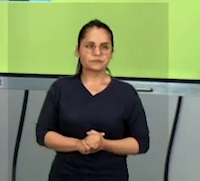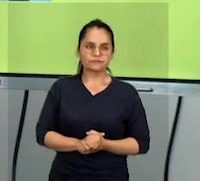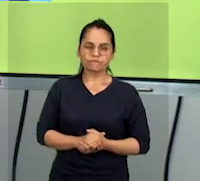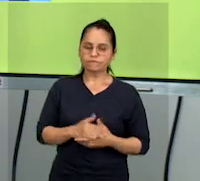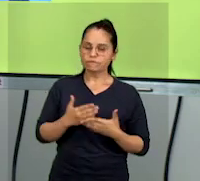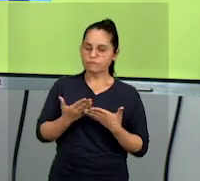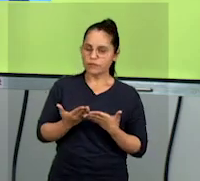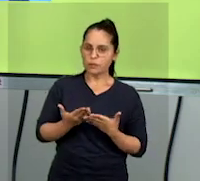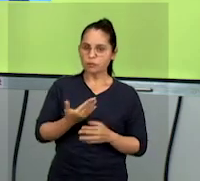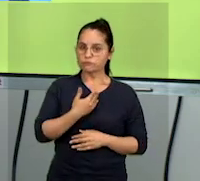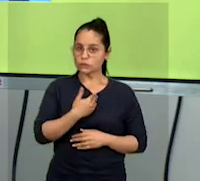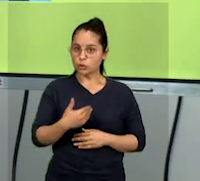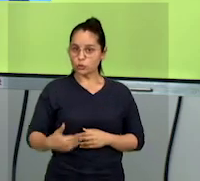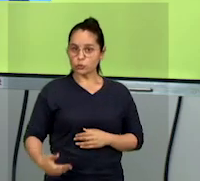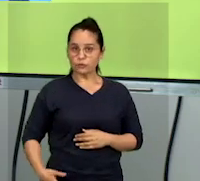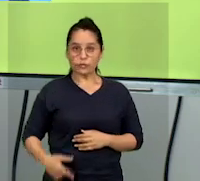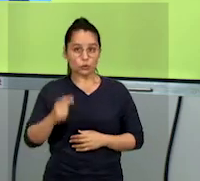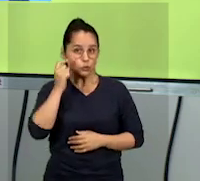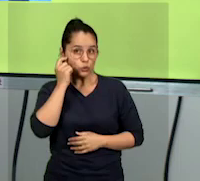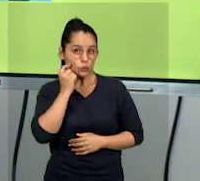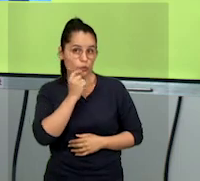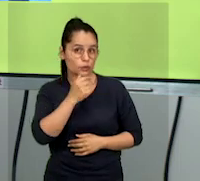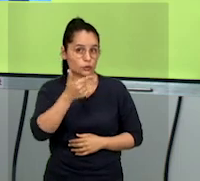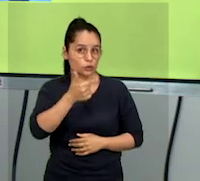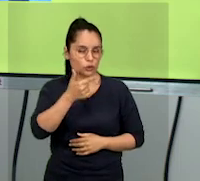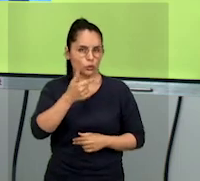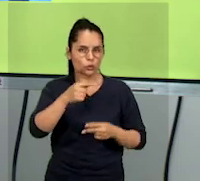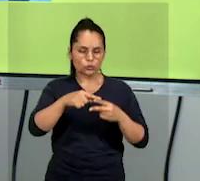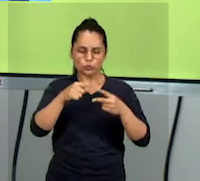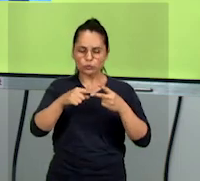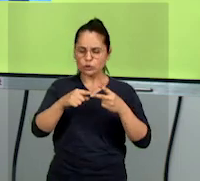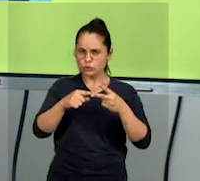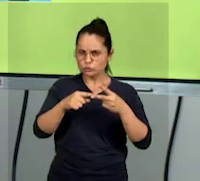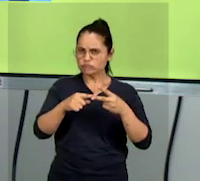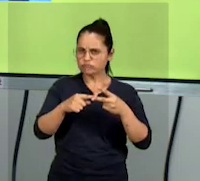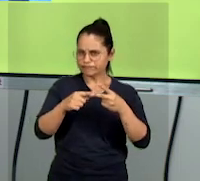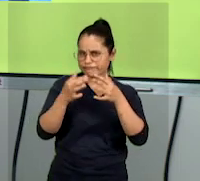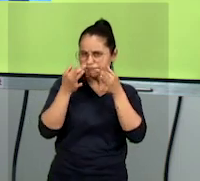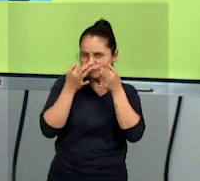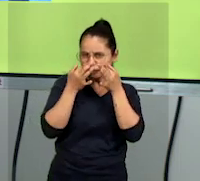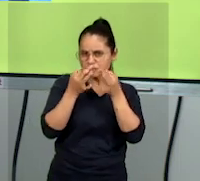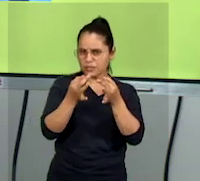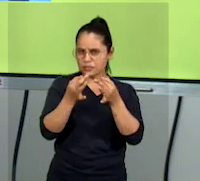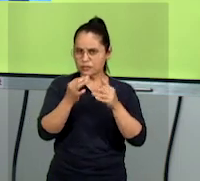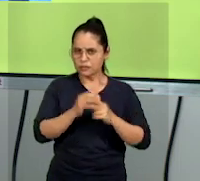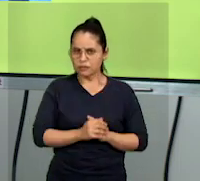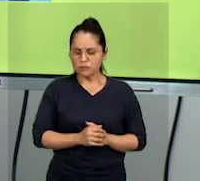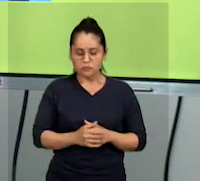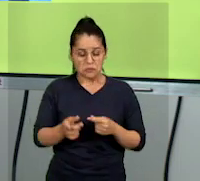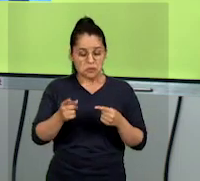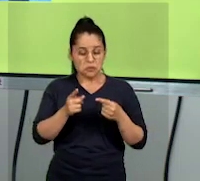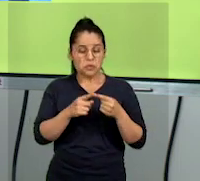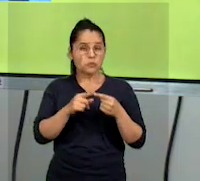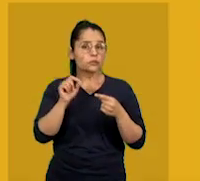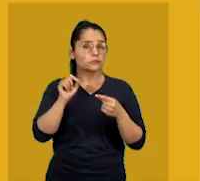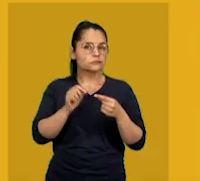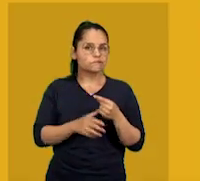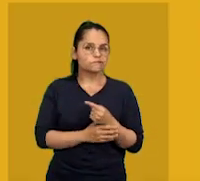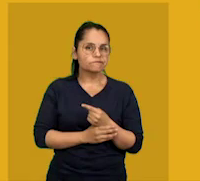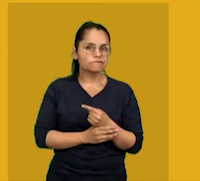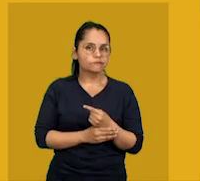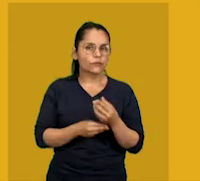Nesse governo do Dom Pedro II, 2 coisas chamam bastante atenção. A primeira coisa é a